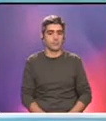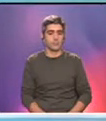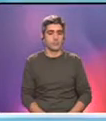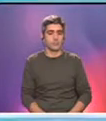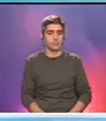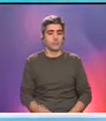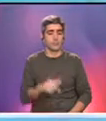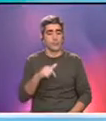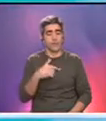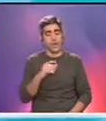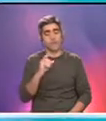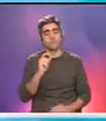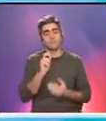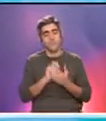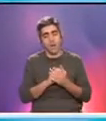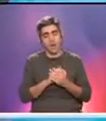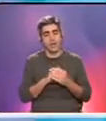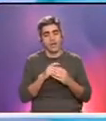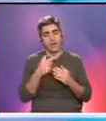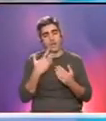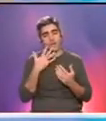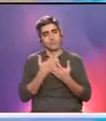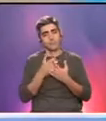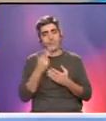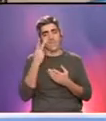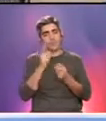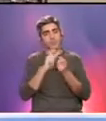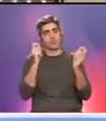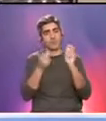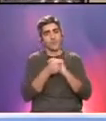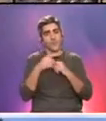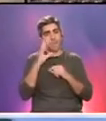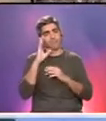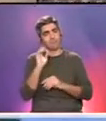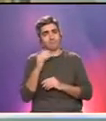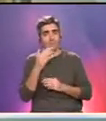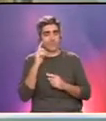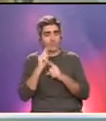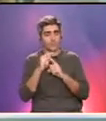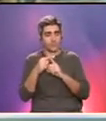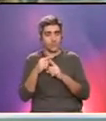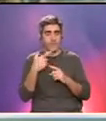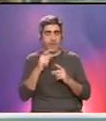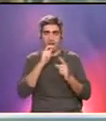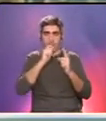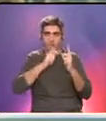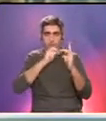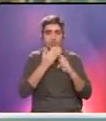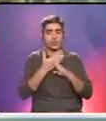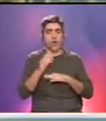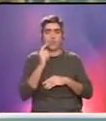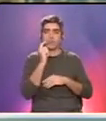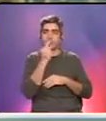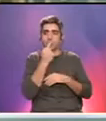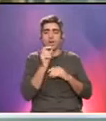Hoje vamos marcar e vamos fazer muita diferença na vida dele. No fundo, o que vamos fazer é tirar os dentes remanescentes, limpar todas